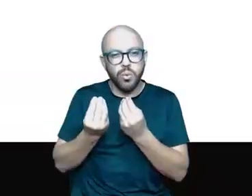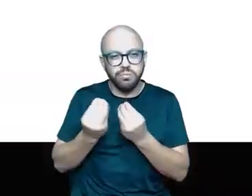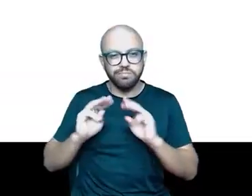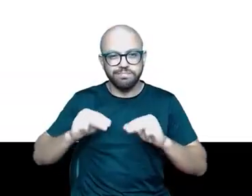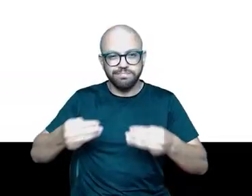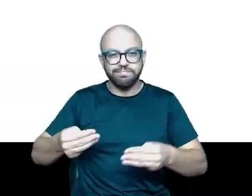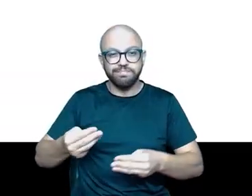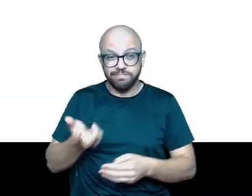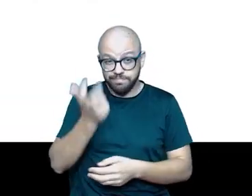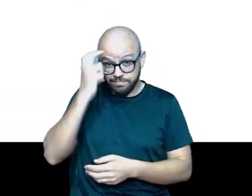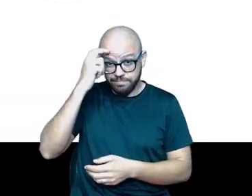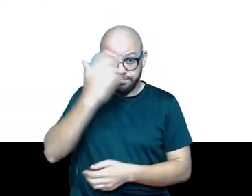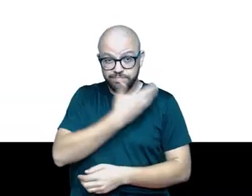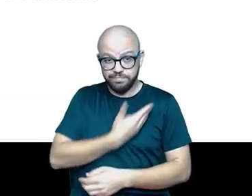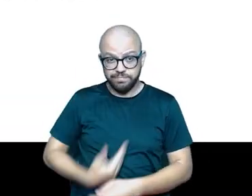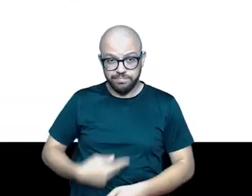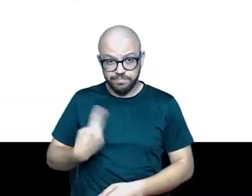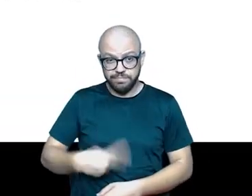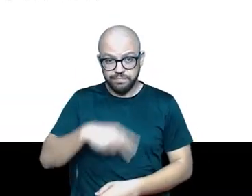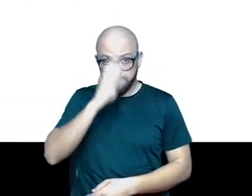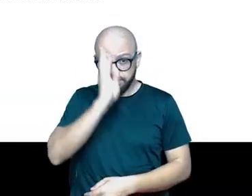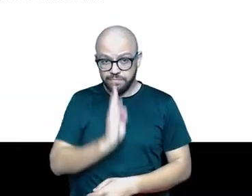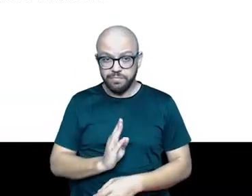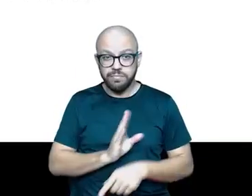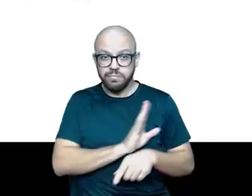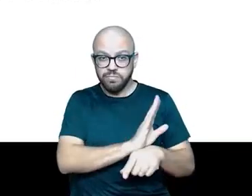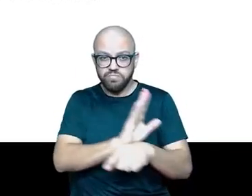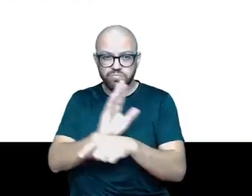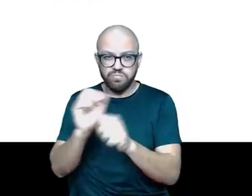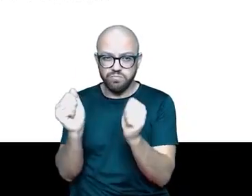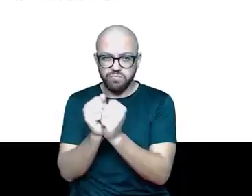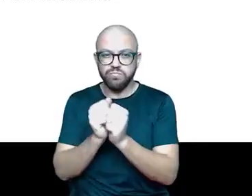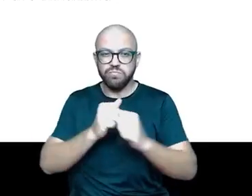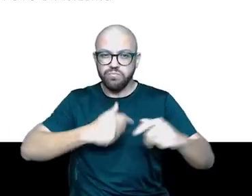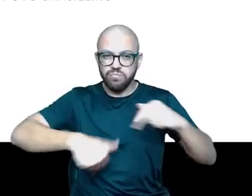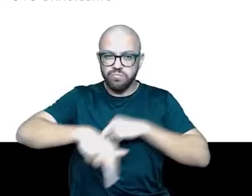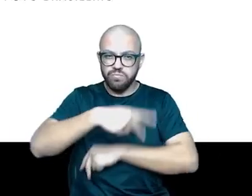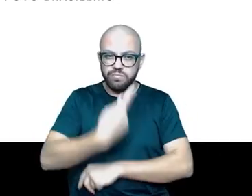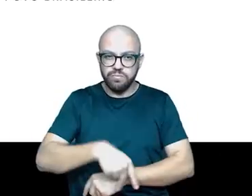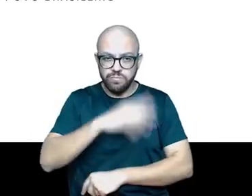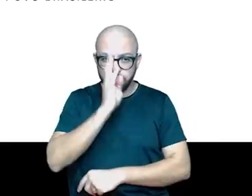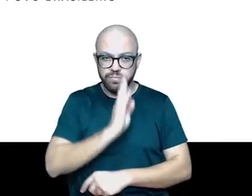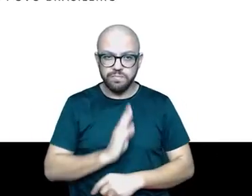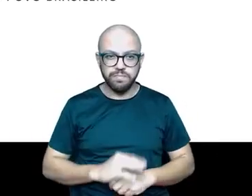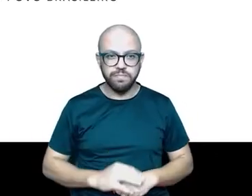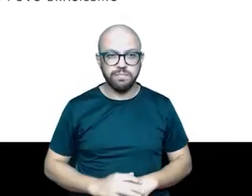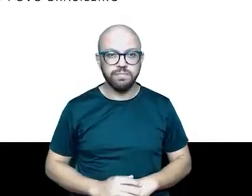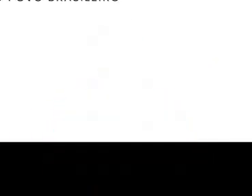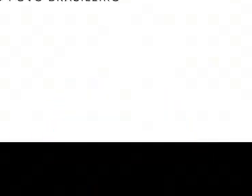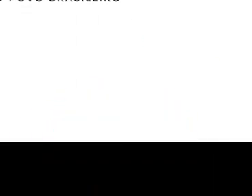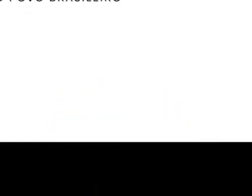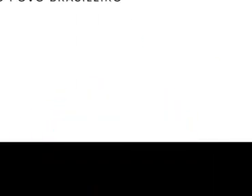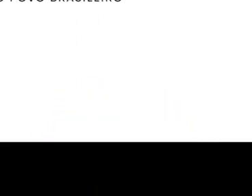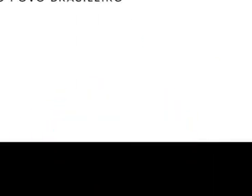Logos: Lei Rouanet, Ministério da Cultura, Governo do Brasil, do lado do povo brasileiro.